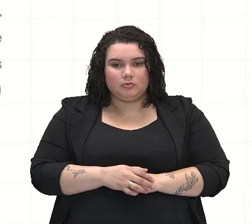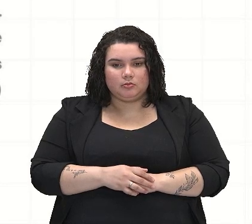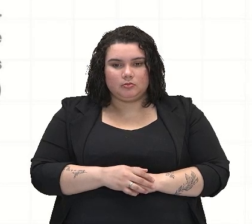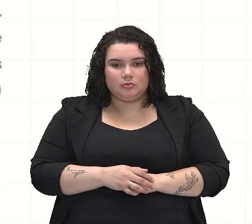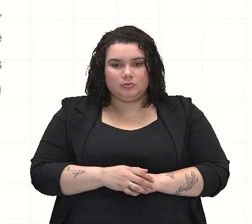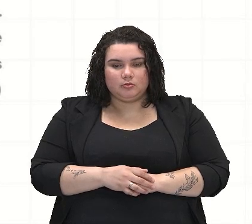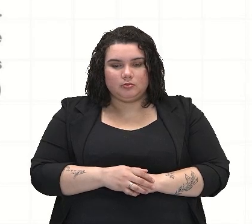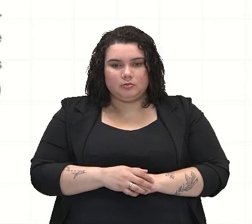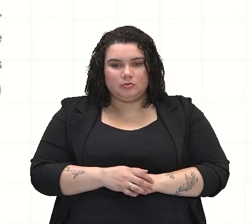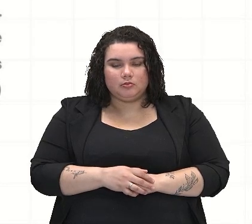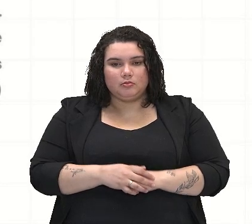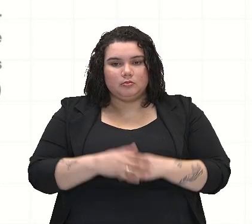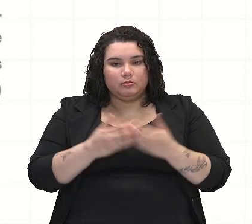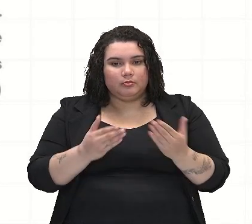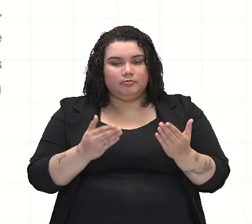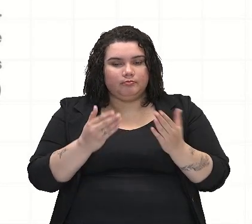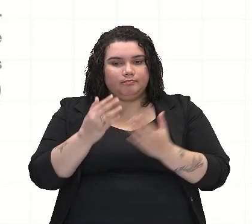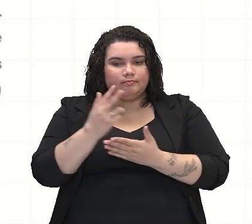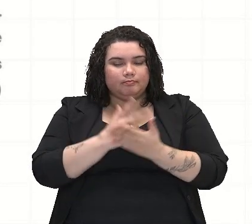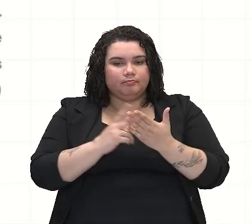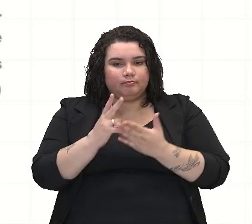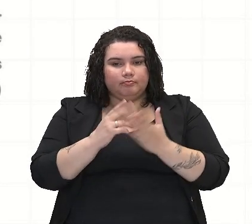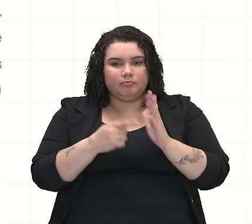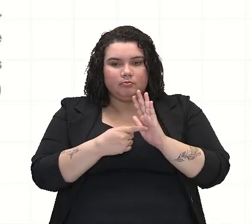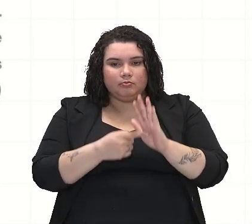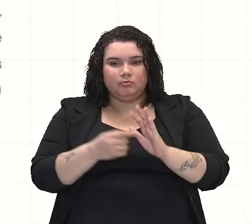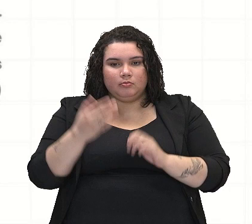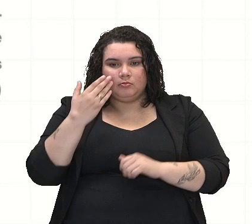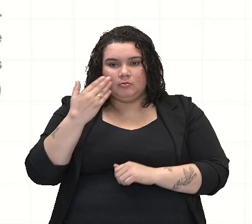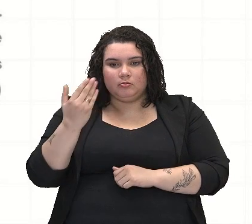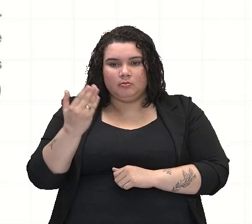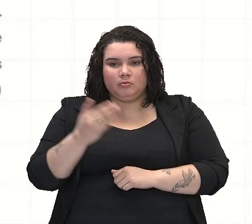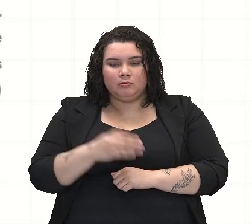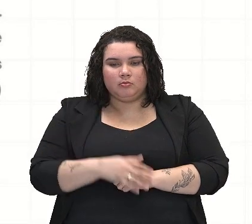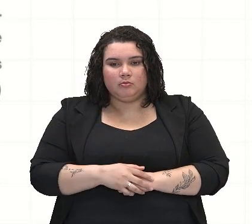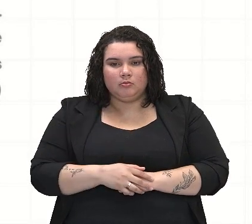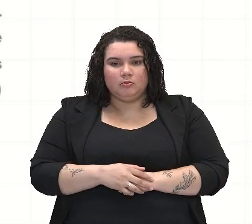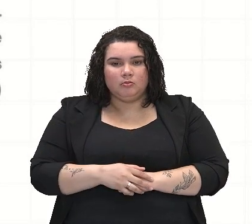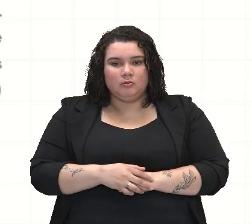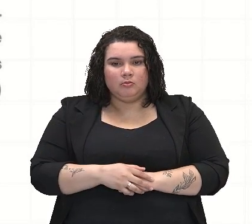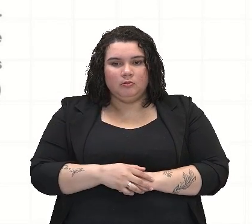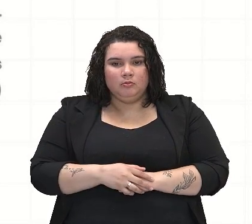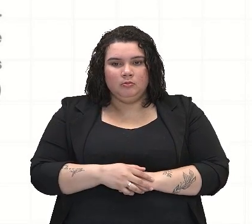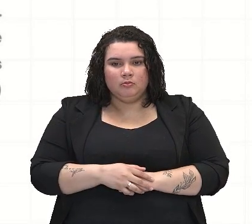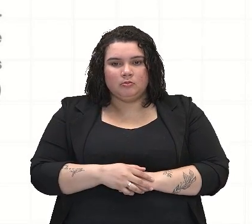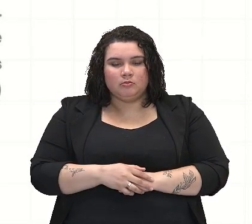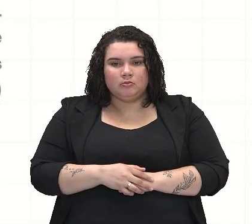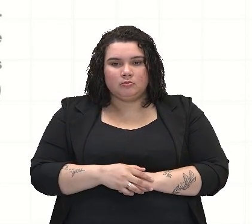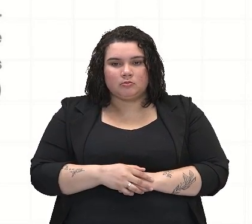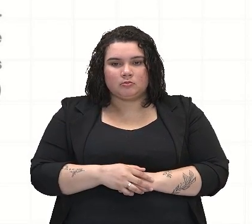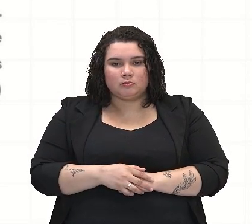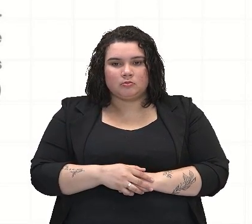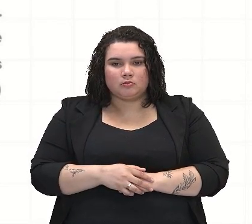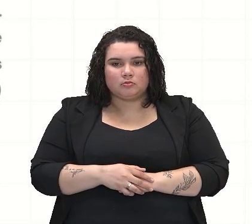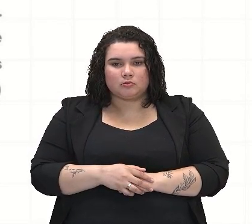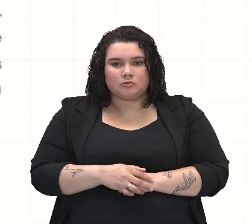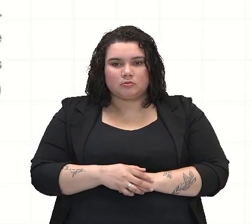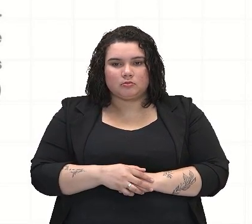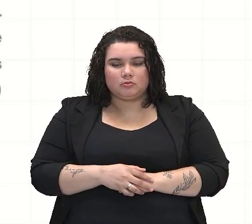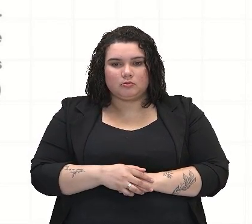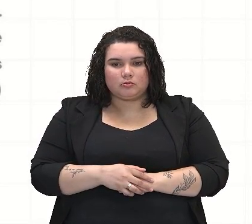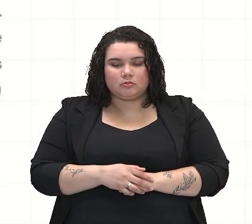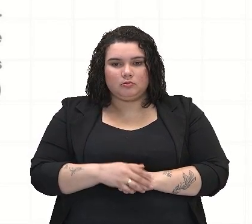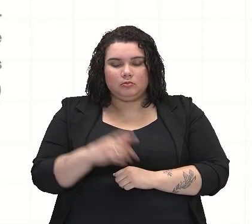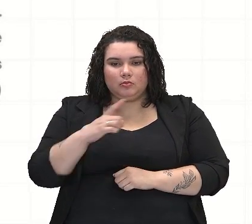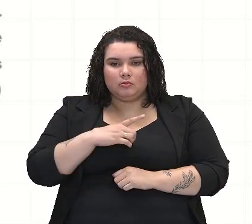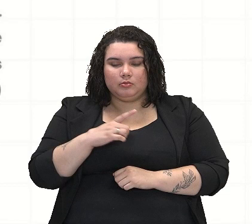abertura, vou desenhar aqui como se fosse a abertura do nosso compasso, né? Ó, ele fez aqui. Então,